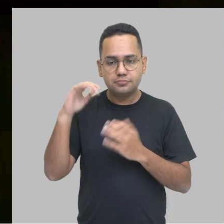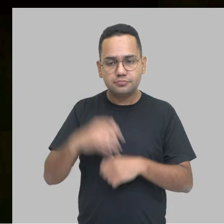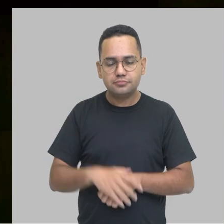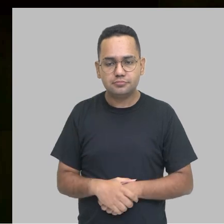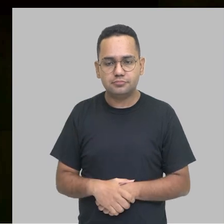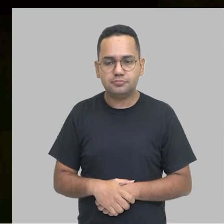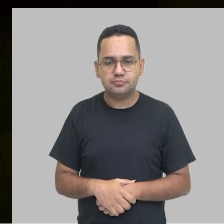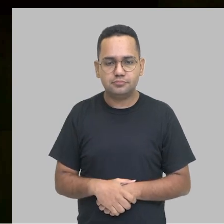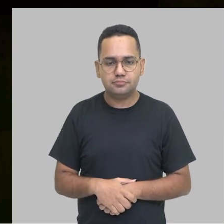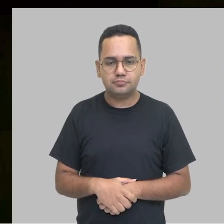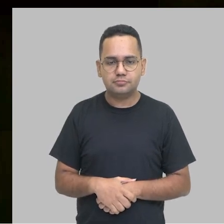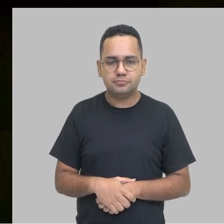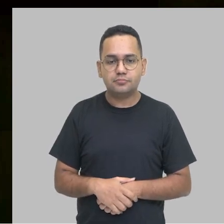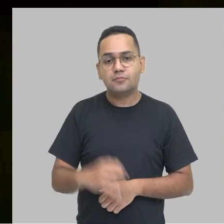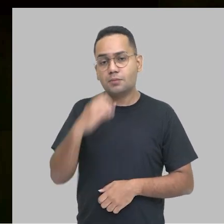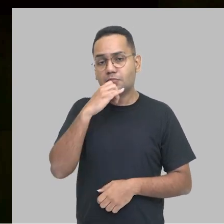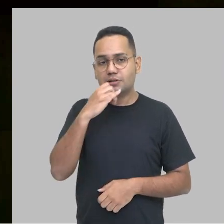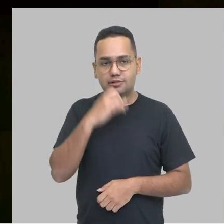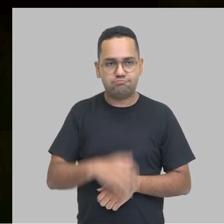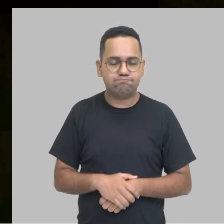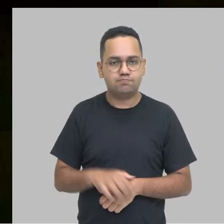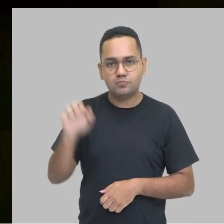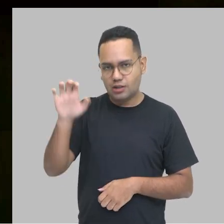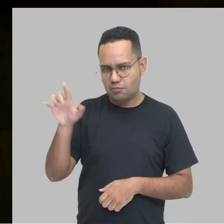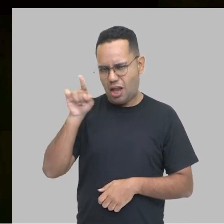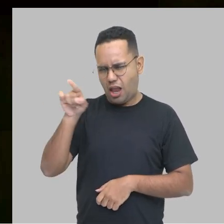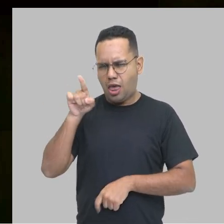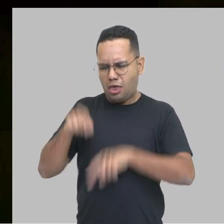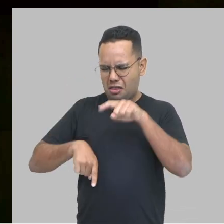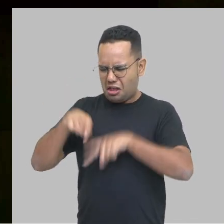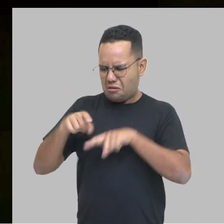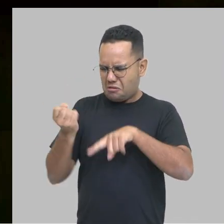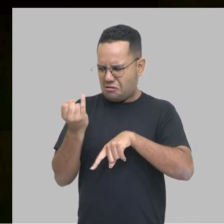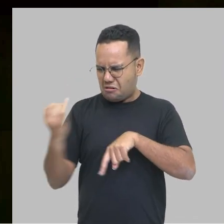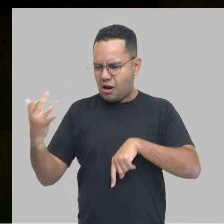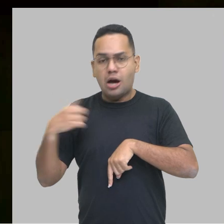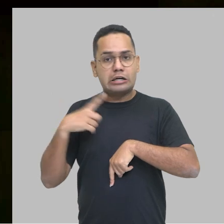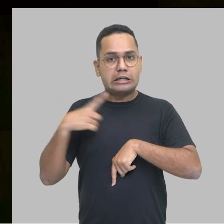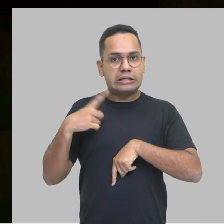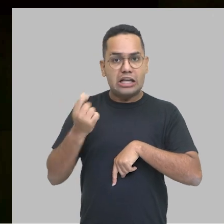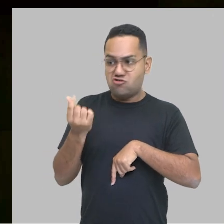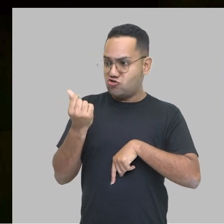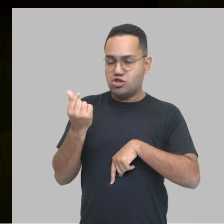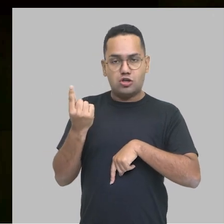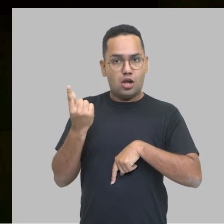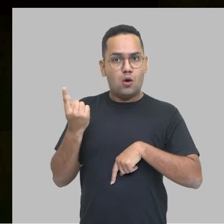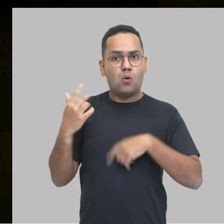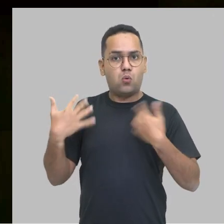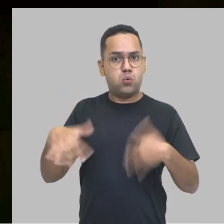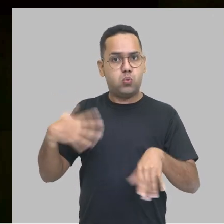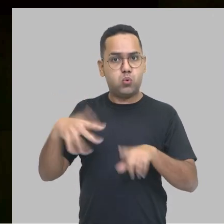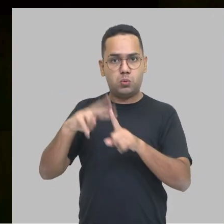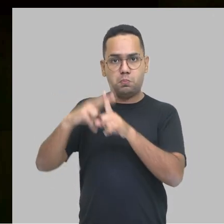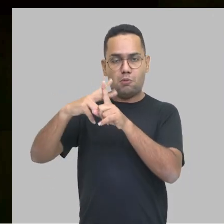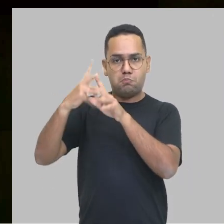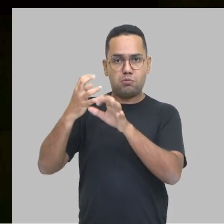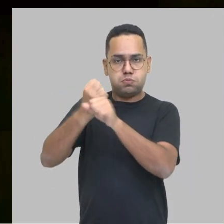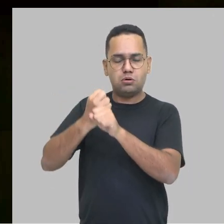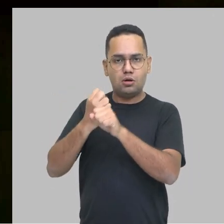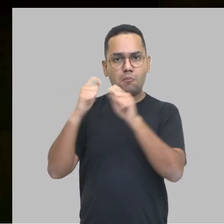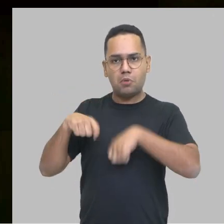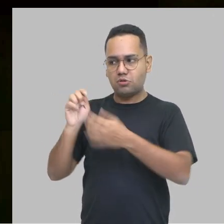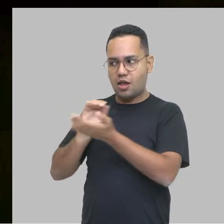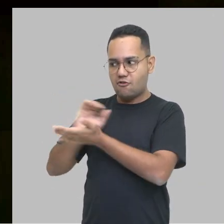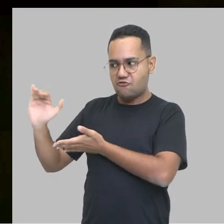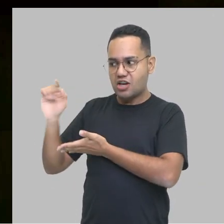e de capital. Gente, eu estou produzindo muito, eu estou com capital acumulado, eu quero investir, eu invisto em uma colônia. Eu